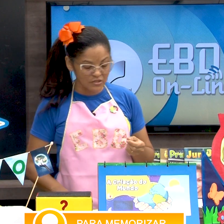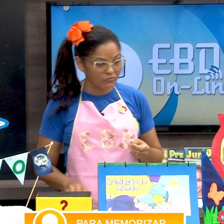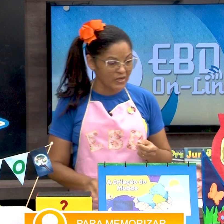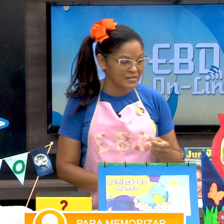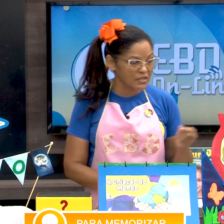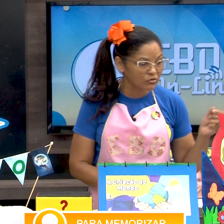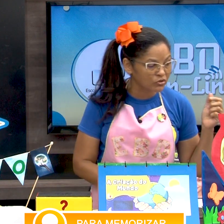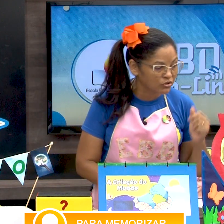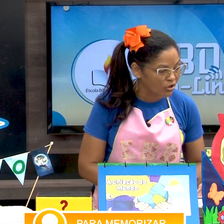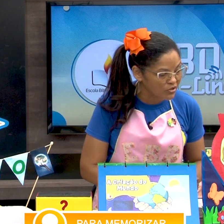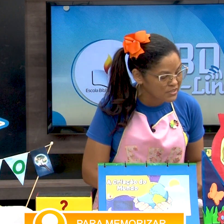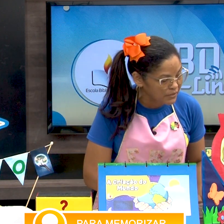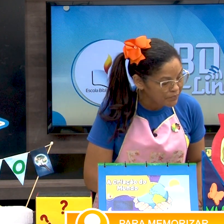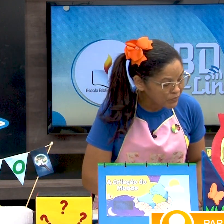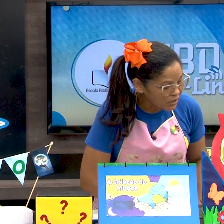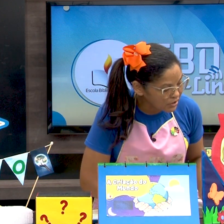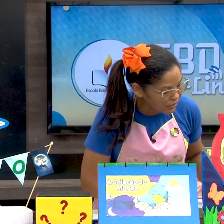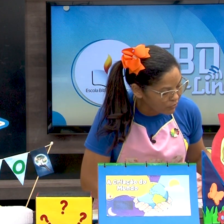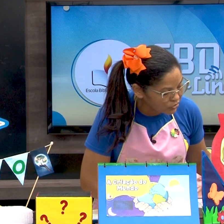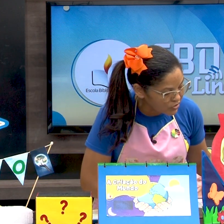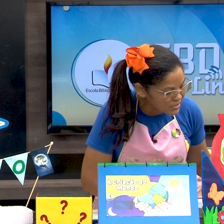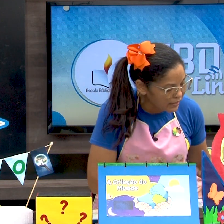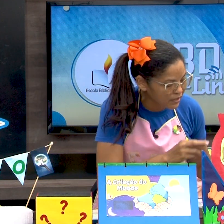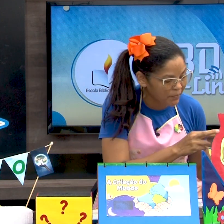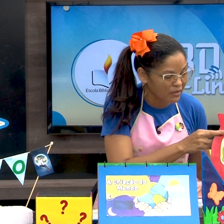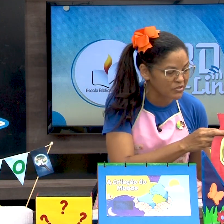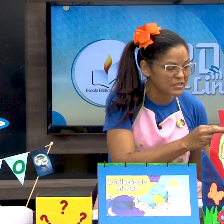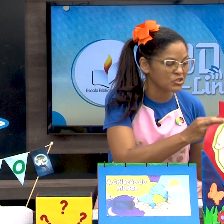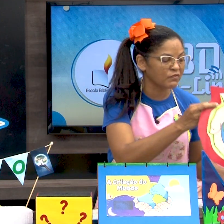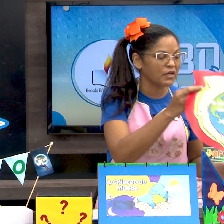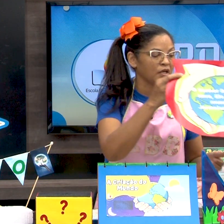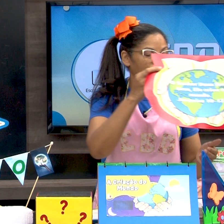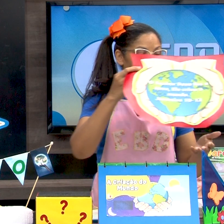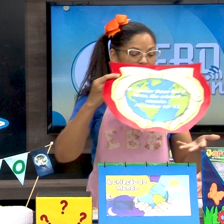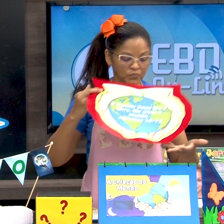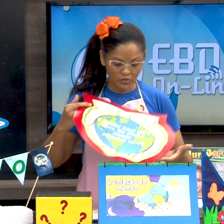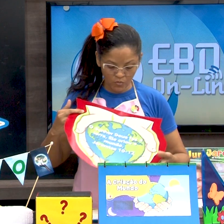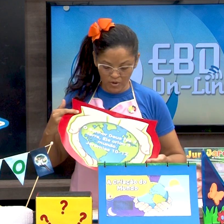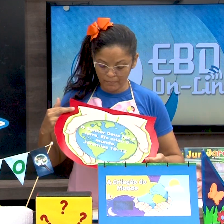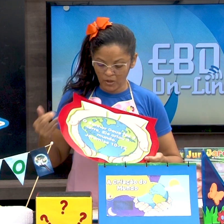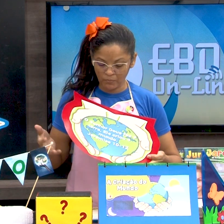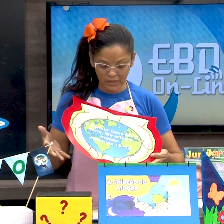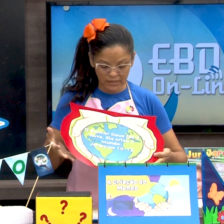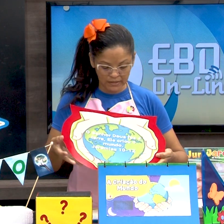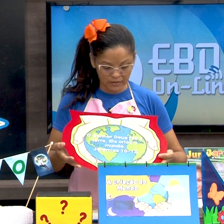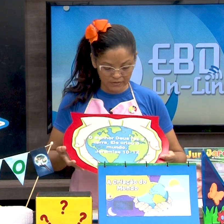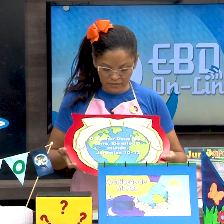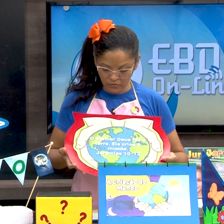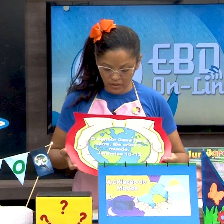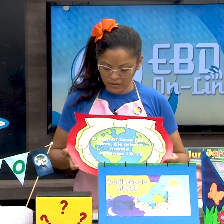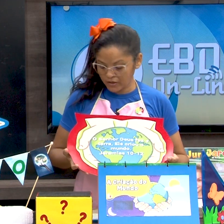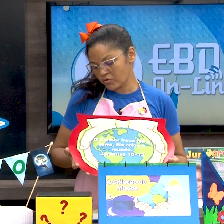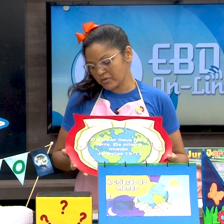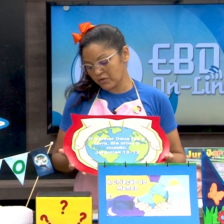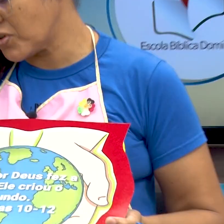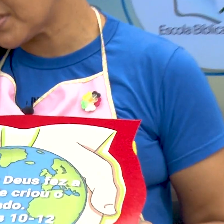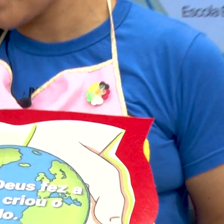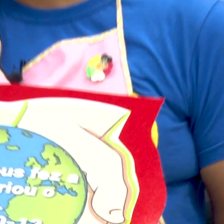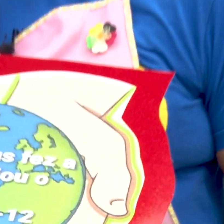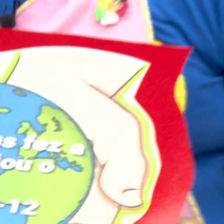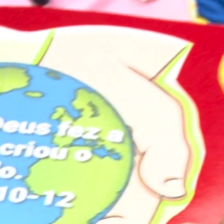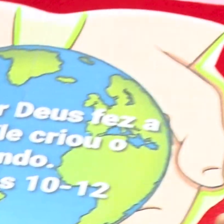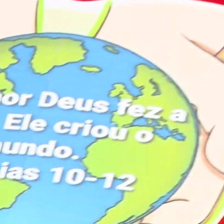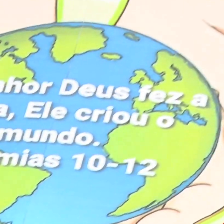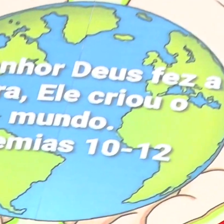10 e o Versículo 12 então eu trouxe aqui para vocês verem ó uma mão bem grande não é que é como que